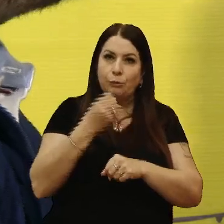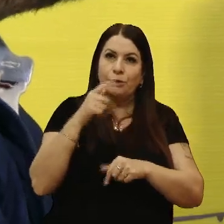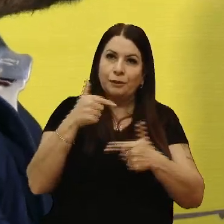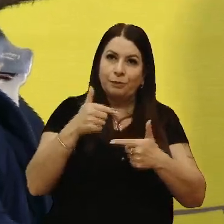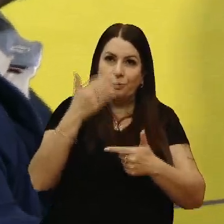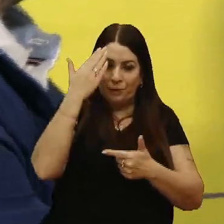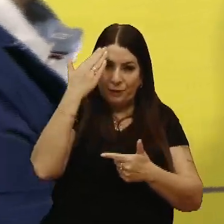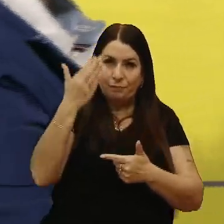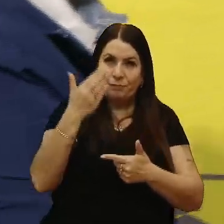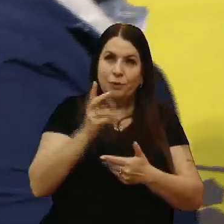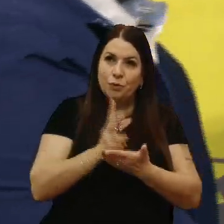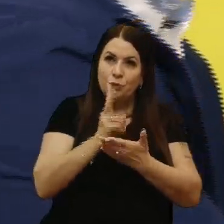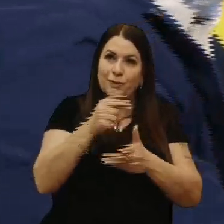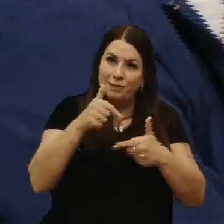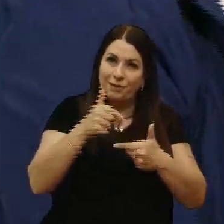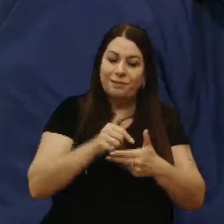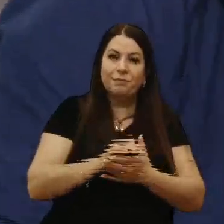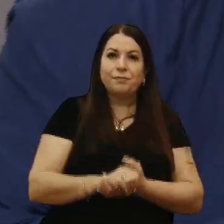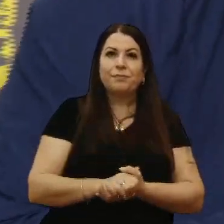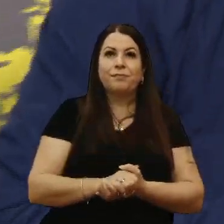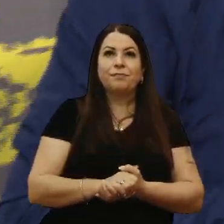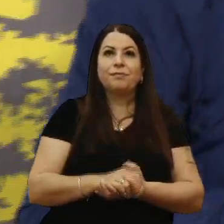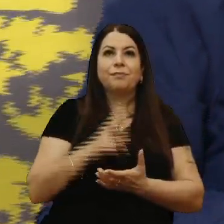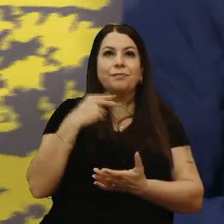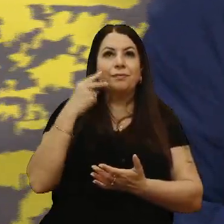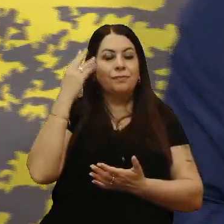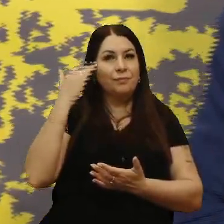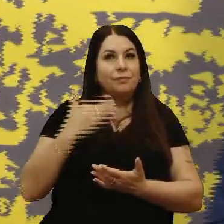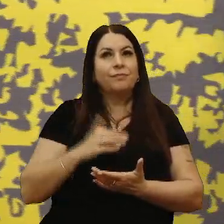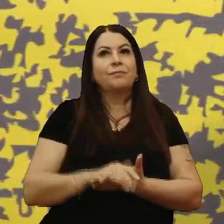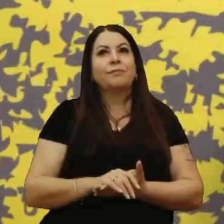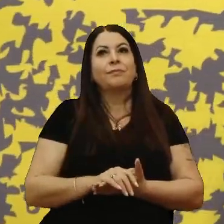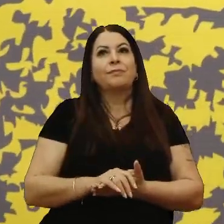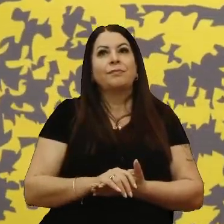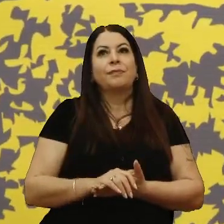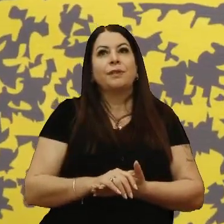trabalho. Obrigado e seguimos trabalhando. Obrigado. Vereadora Daiane Mello, do Partido Liberal.